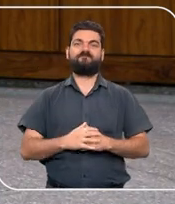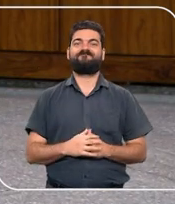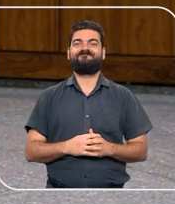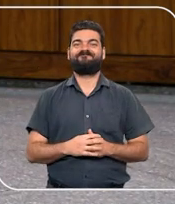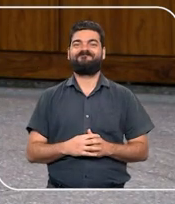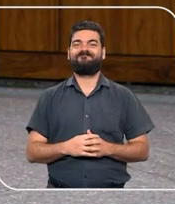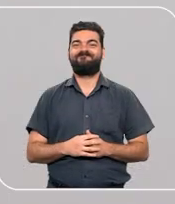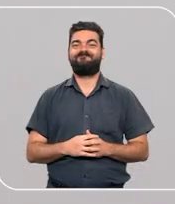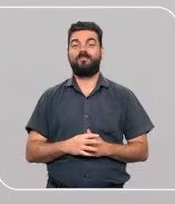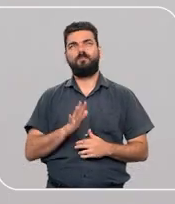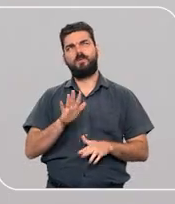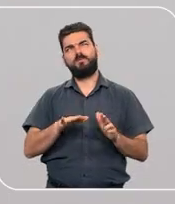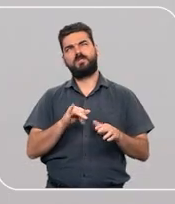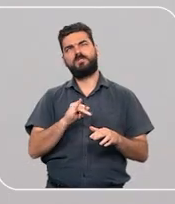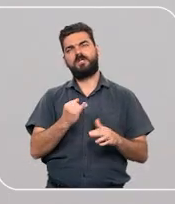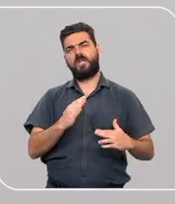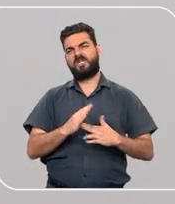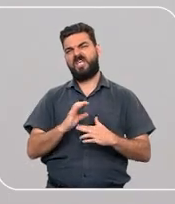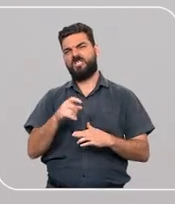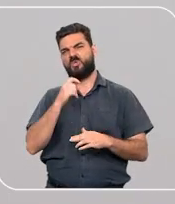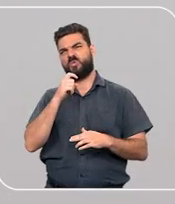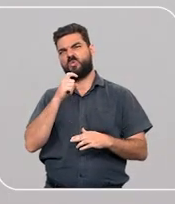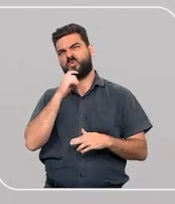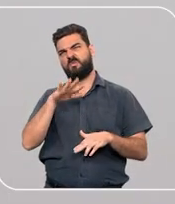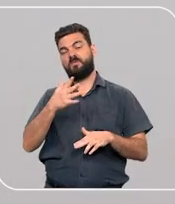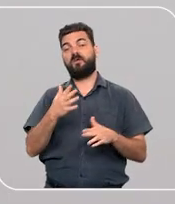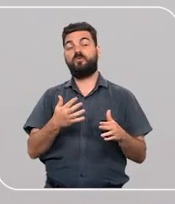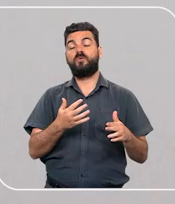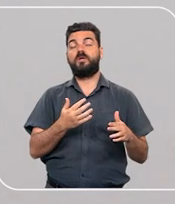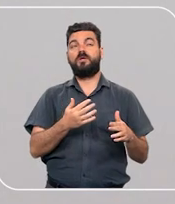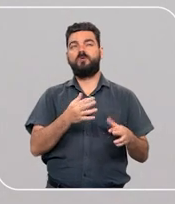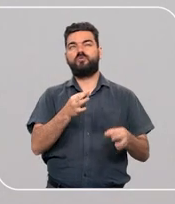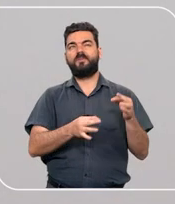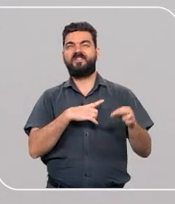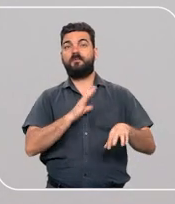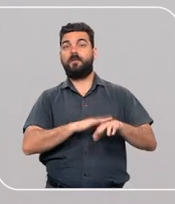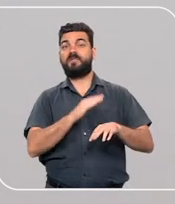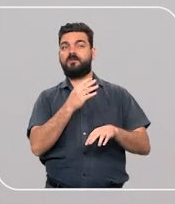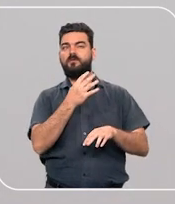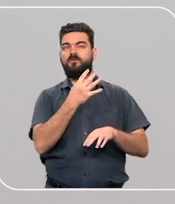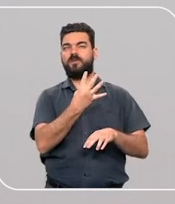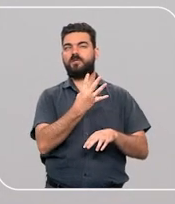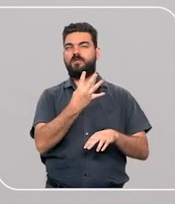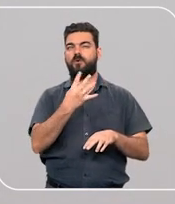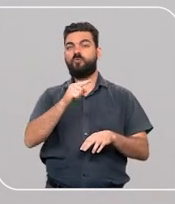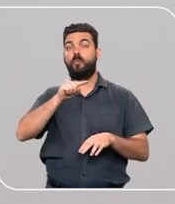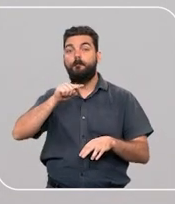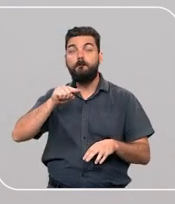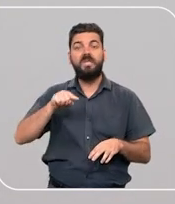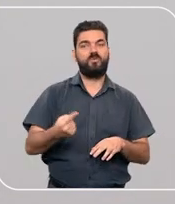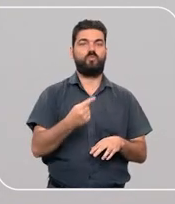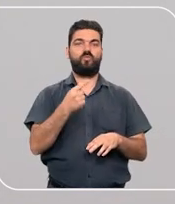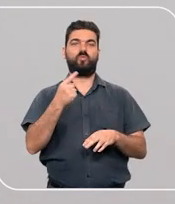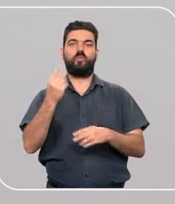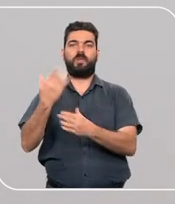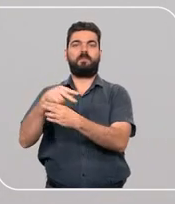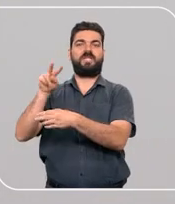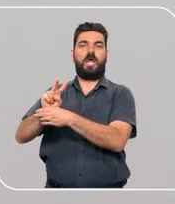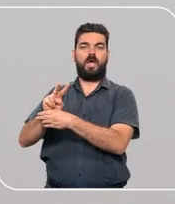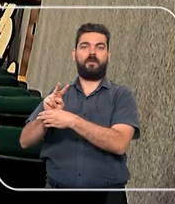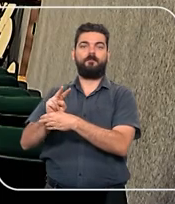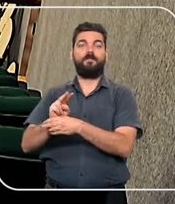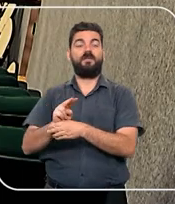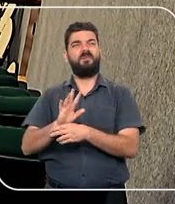no STJ apenas entre Janeiro e julho deste ano a terceira sessão analisou mais de 44.000 pedidos de